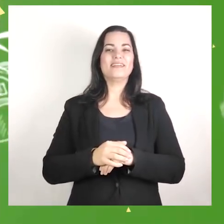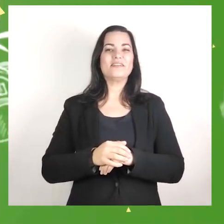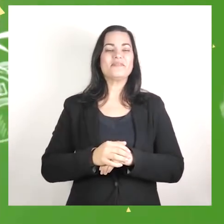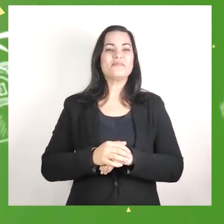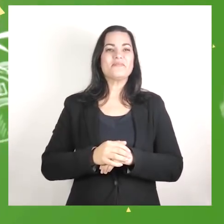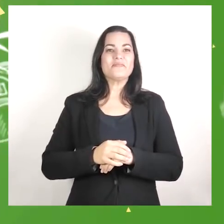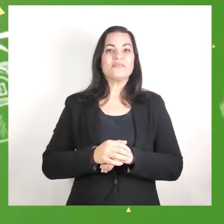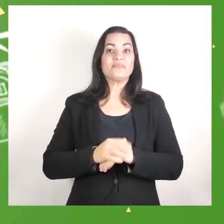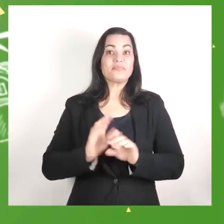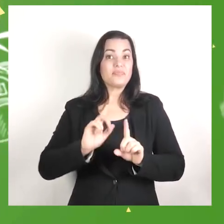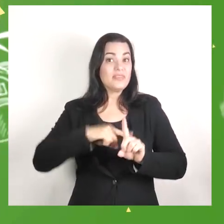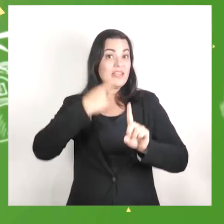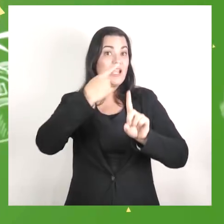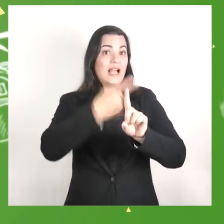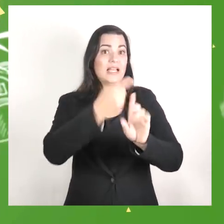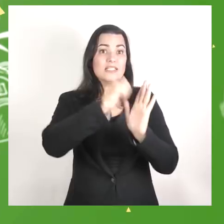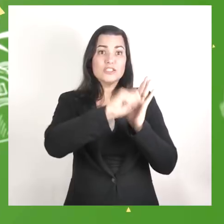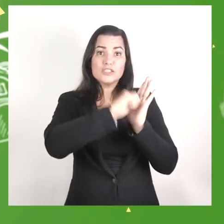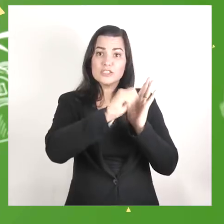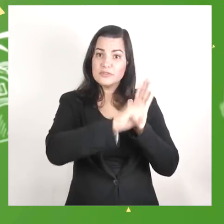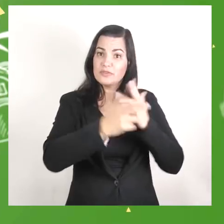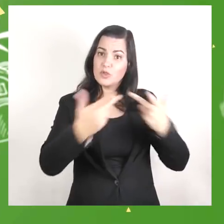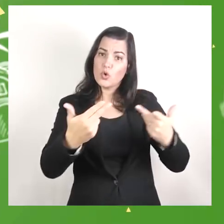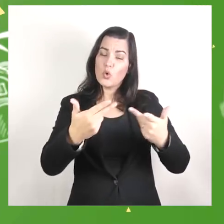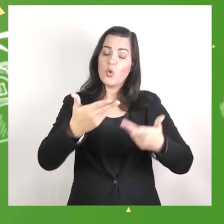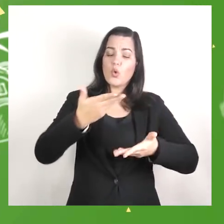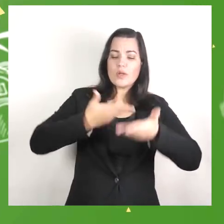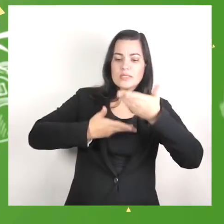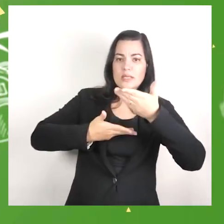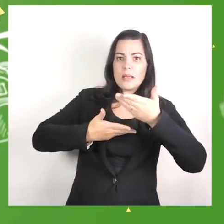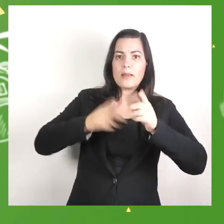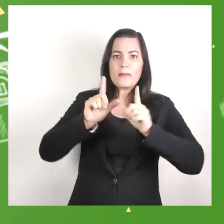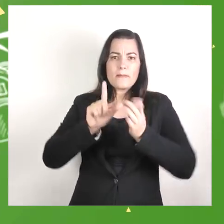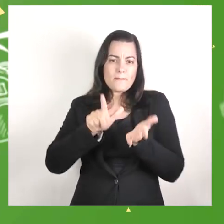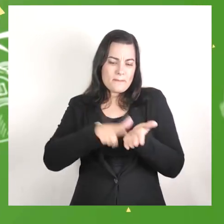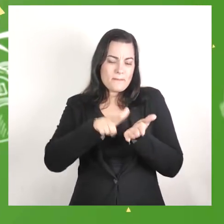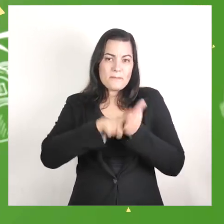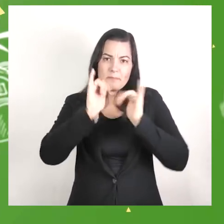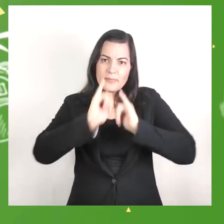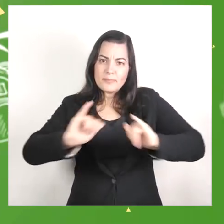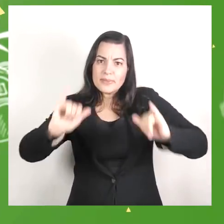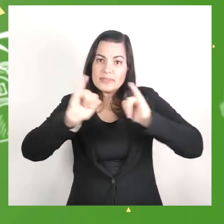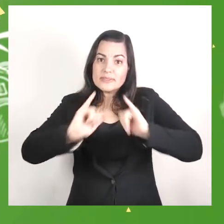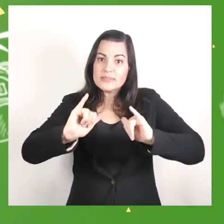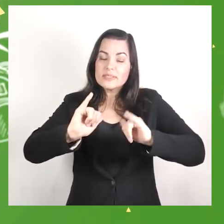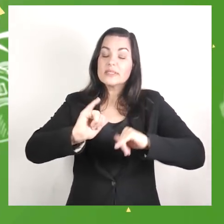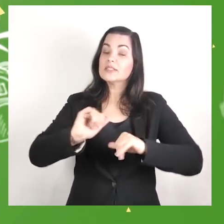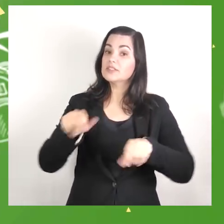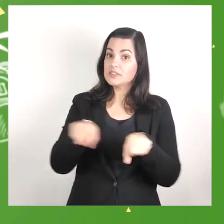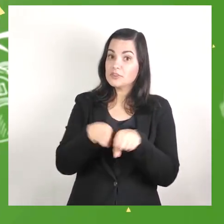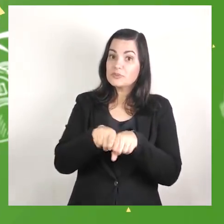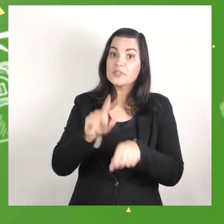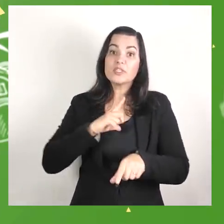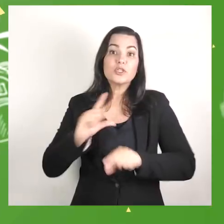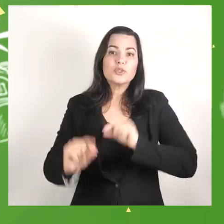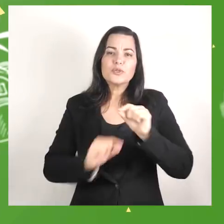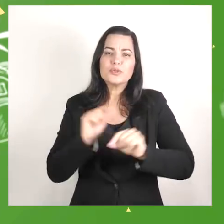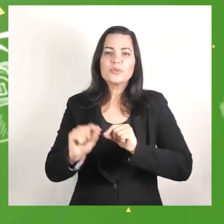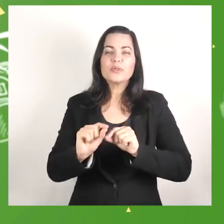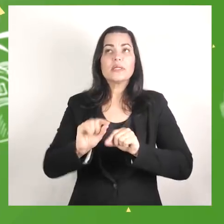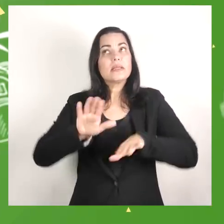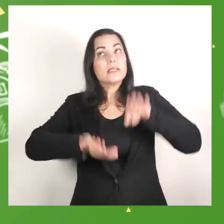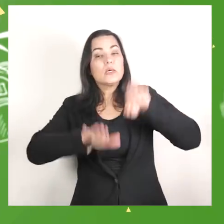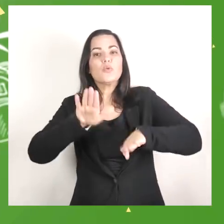Além do registro escrito das mensagens, como eu estou compartilhando aqui com vocês, nós tínhamos também